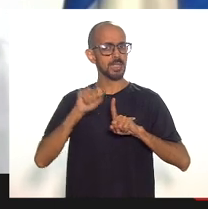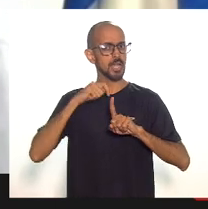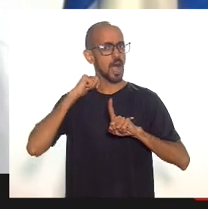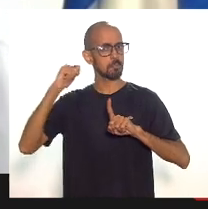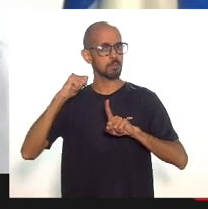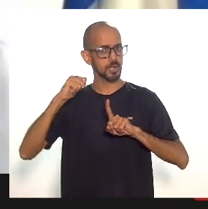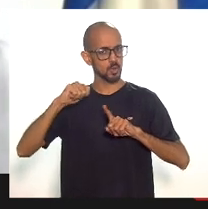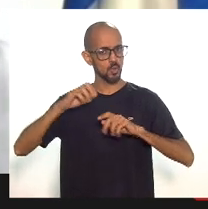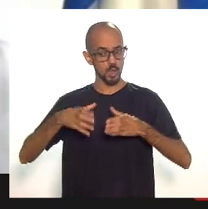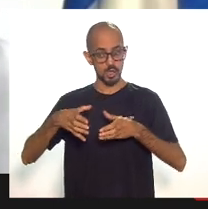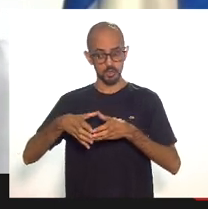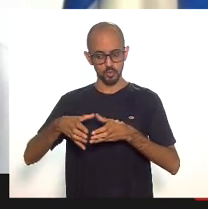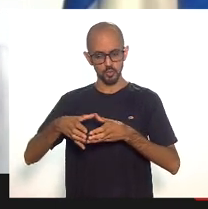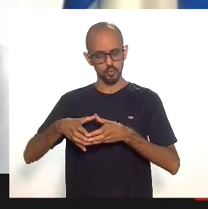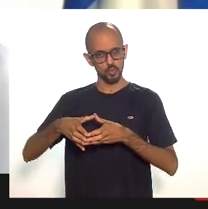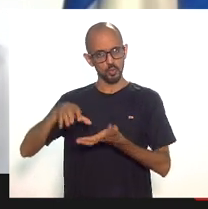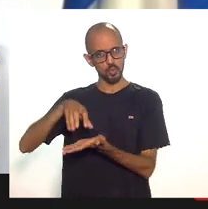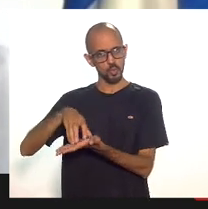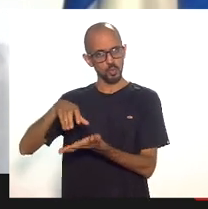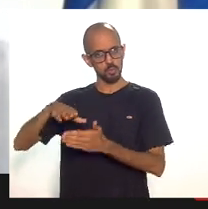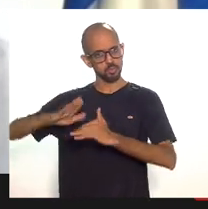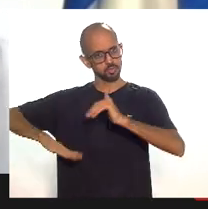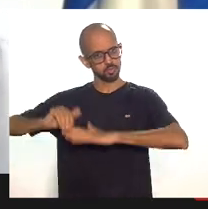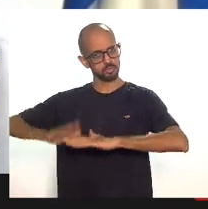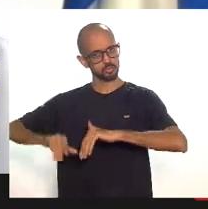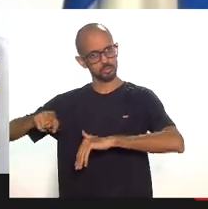saúde praticamente toda vacinada.